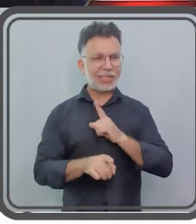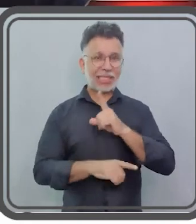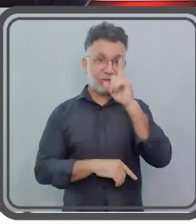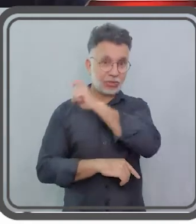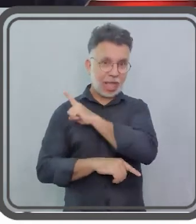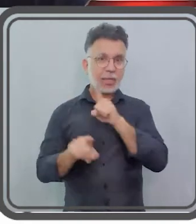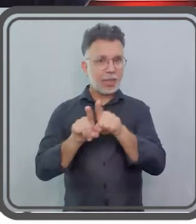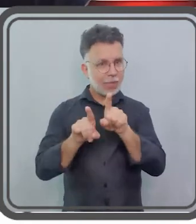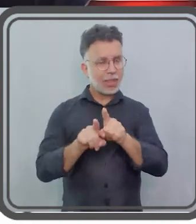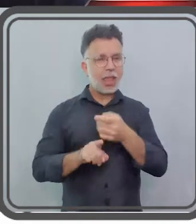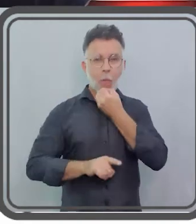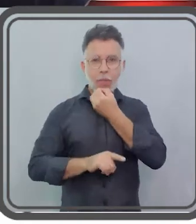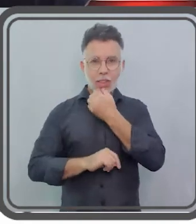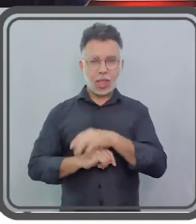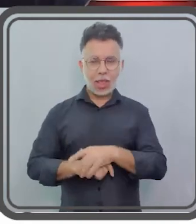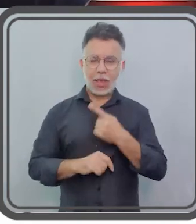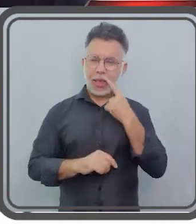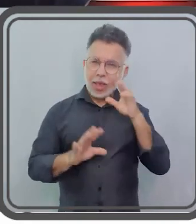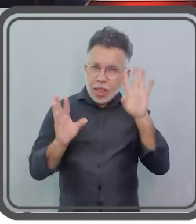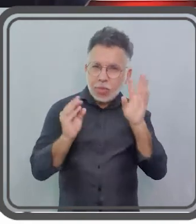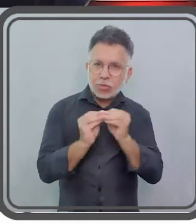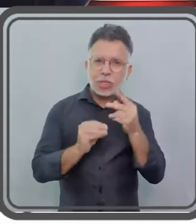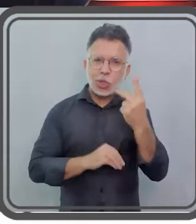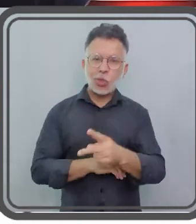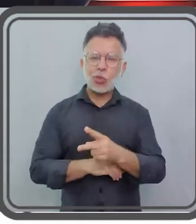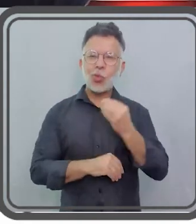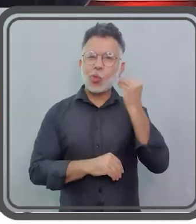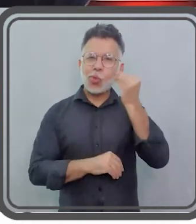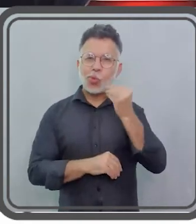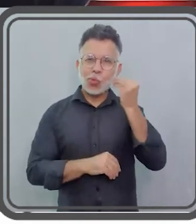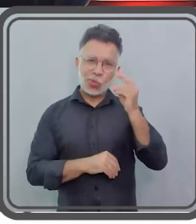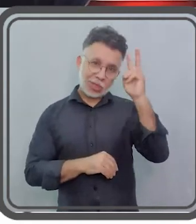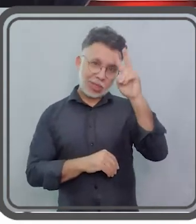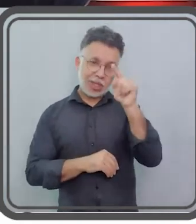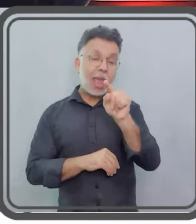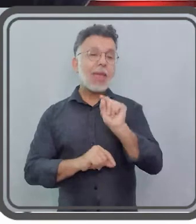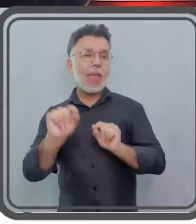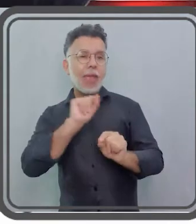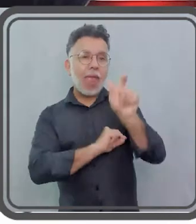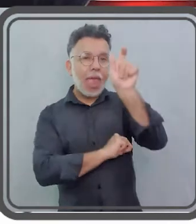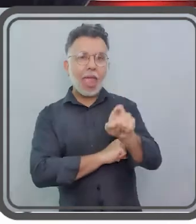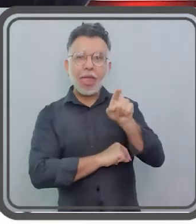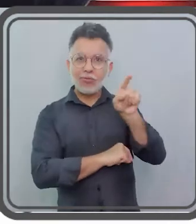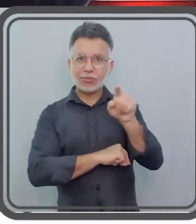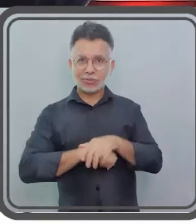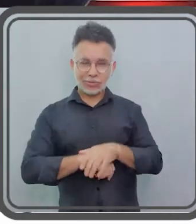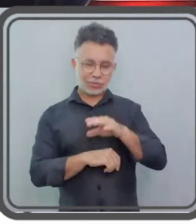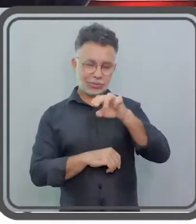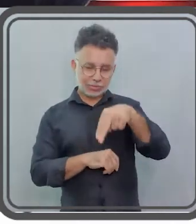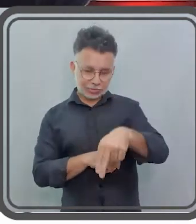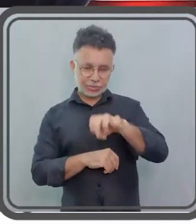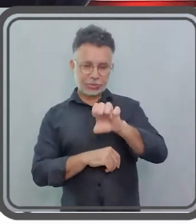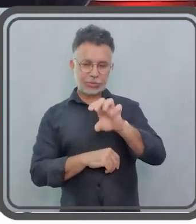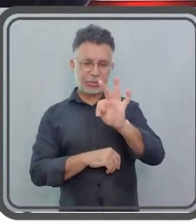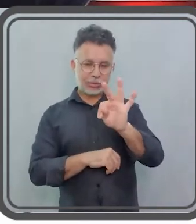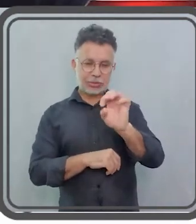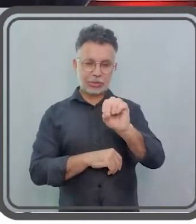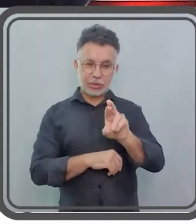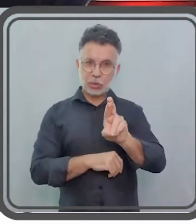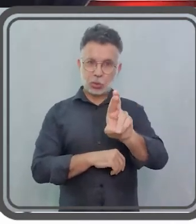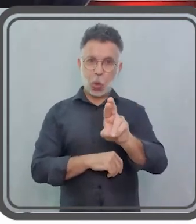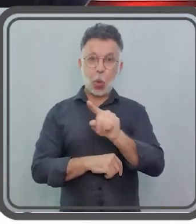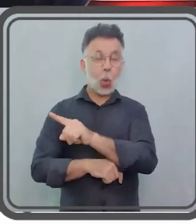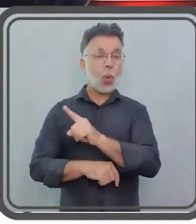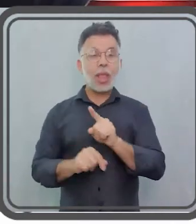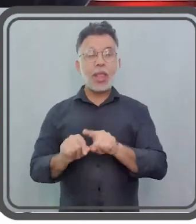um pouquinho, assim, um resuminho aí da tua história, quem é o Nestor Sequeiros no final de semana, e também se pudesse dar dicas para quem quer entrar